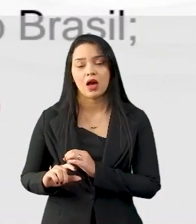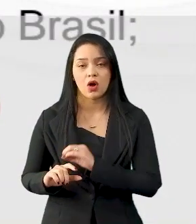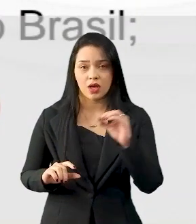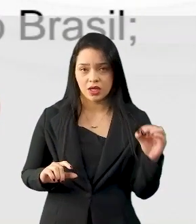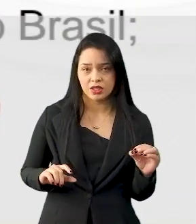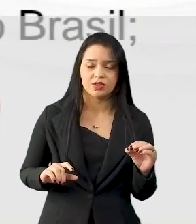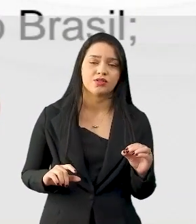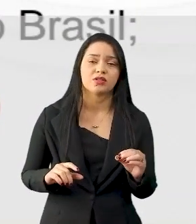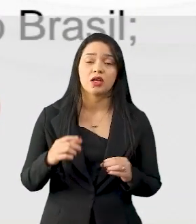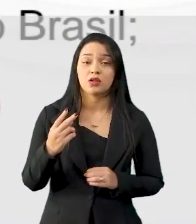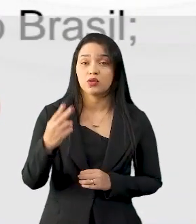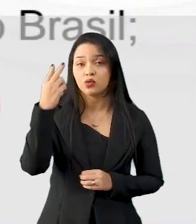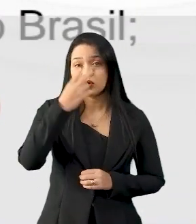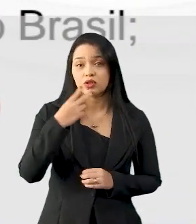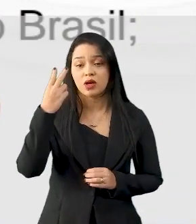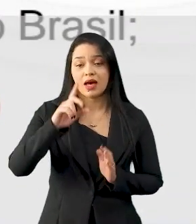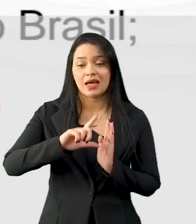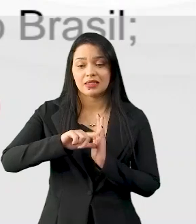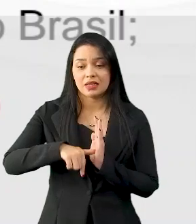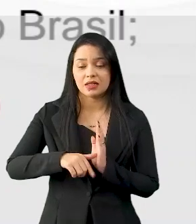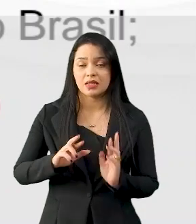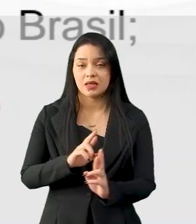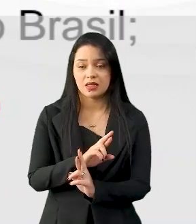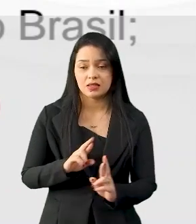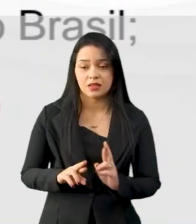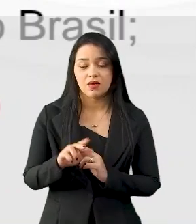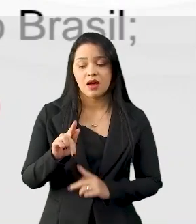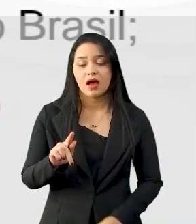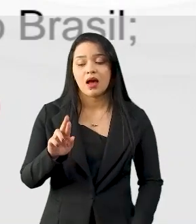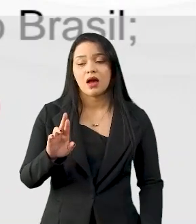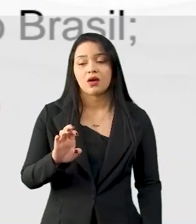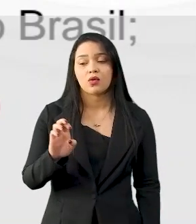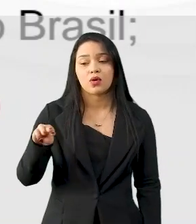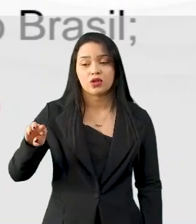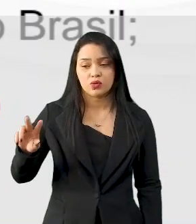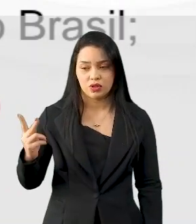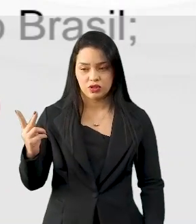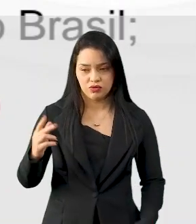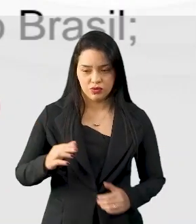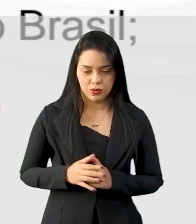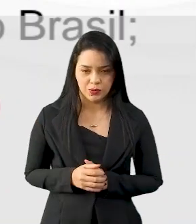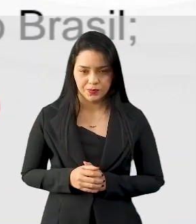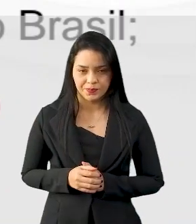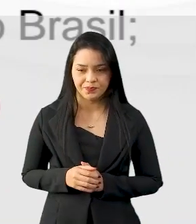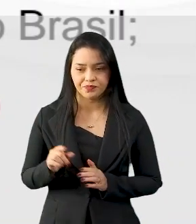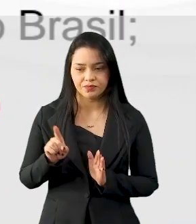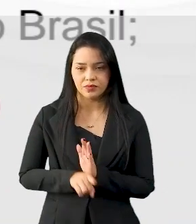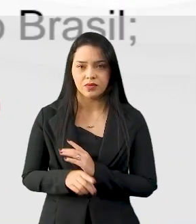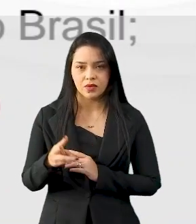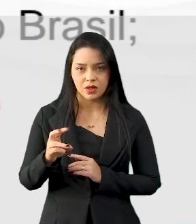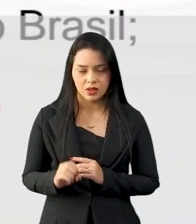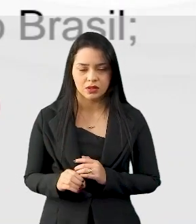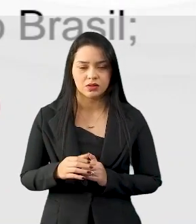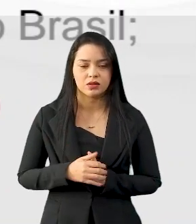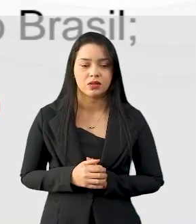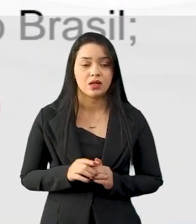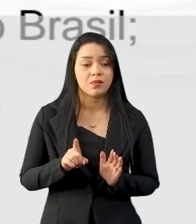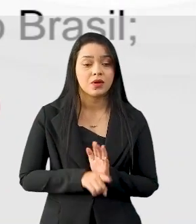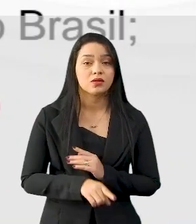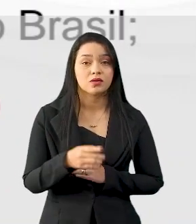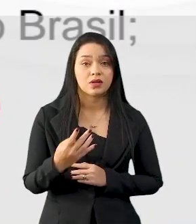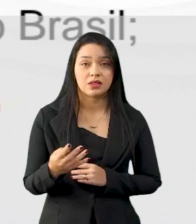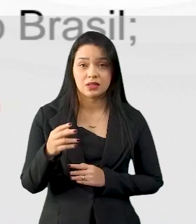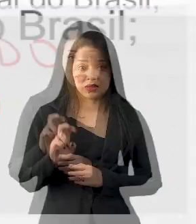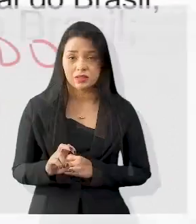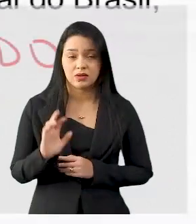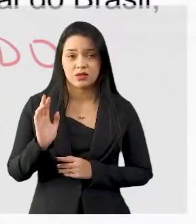ele está 2 horas atrasado em relação a Greenwich, tá? Fuso menos 30. Fuso menos 45.